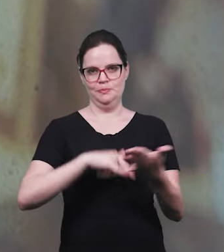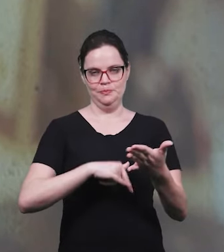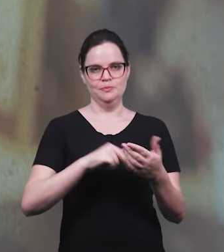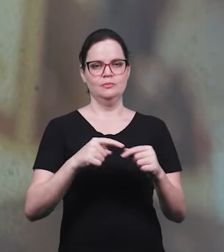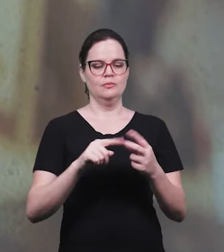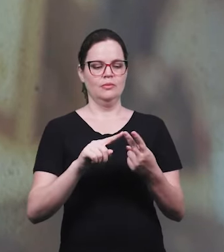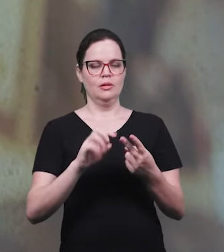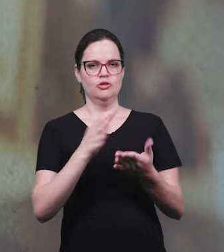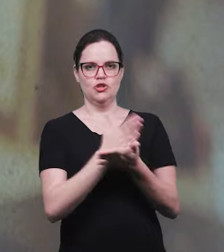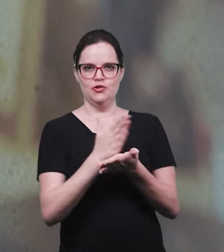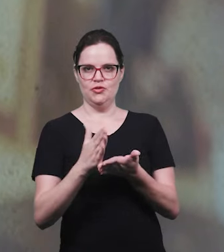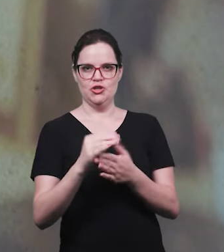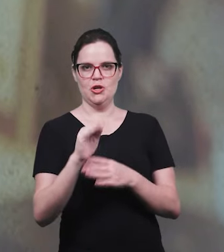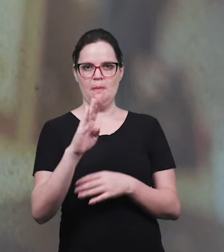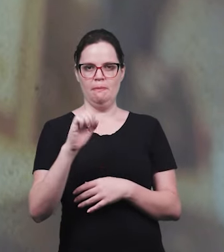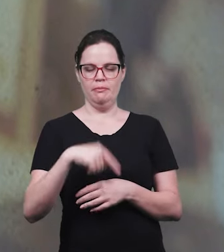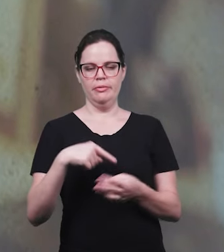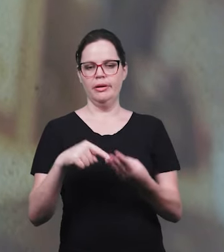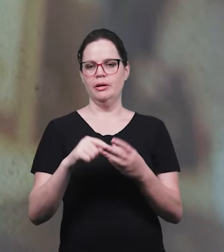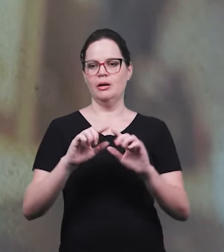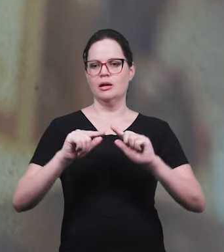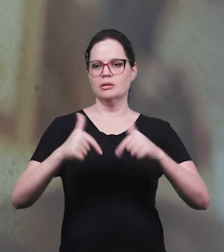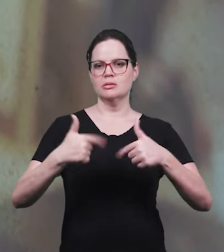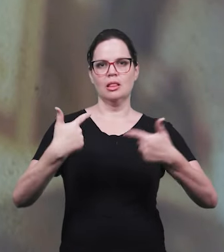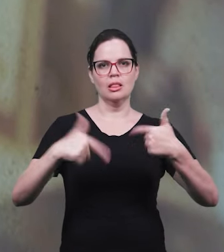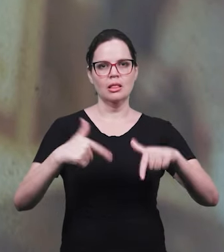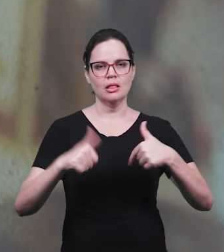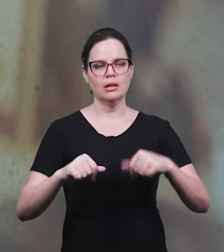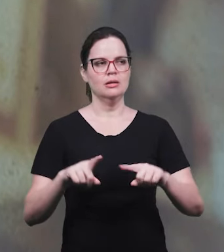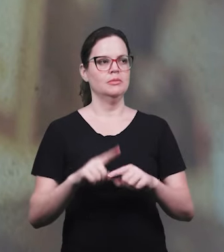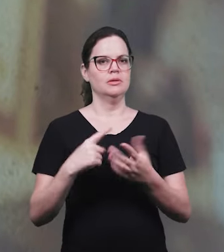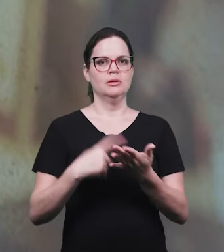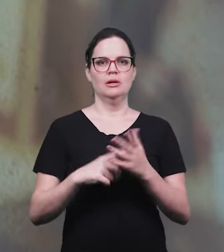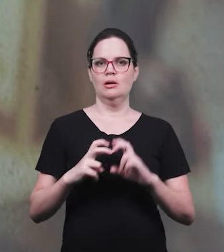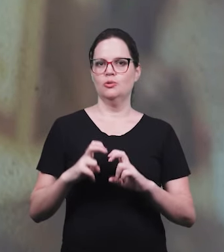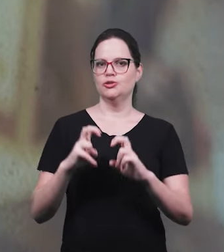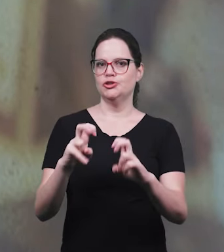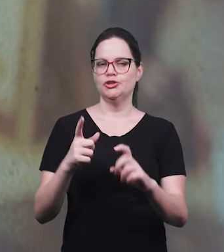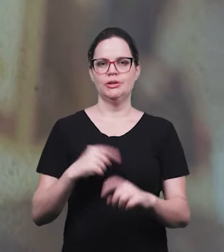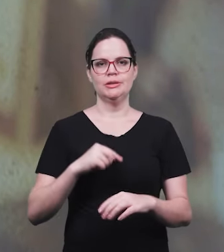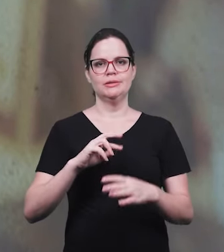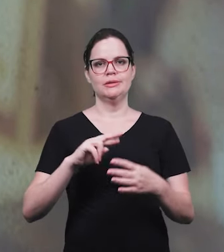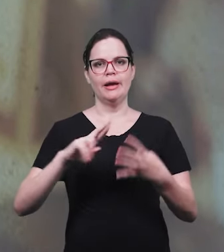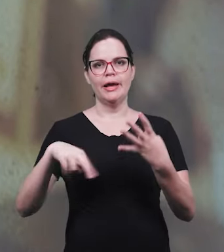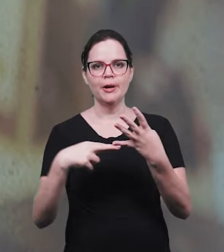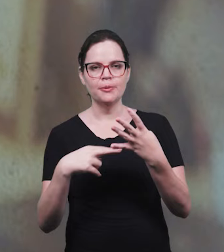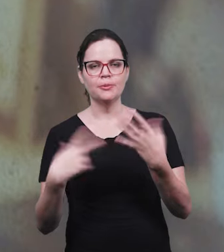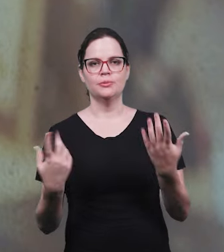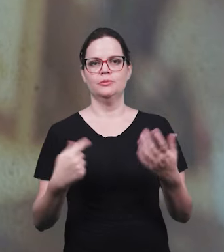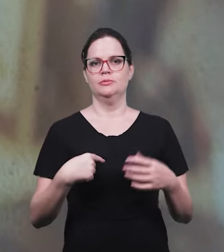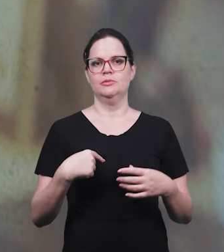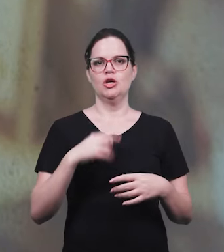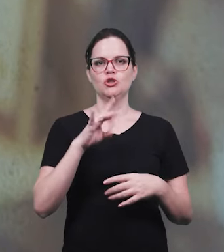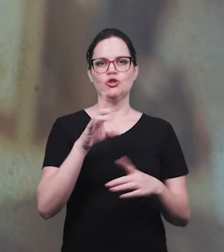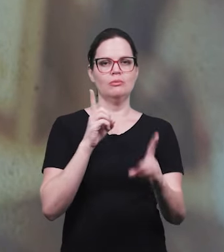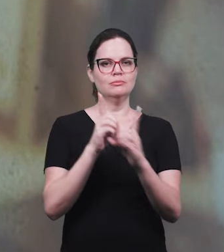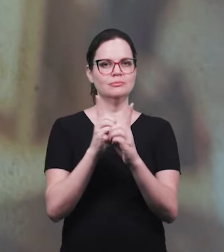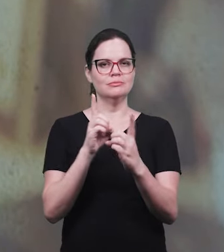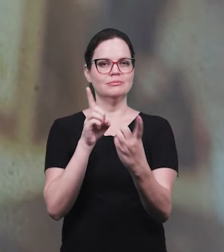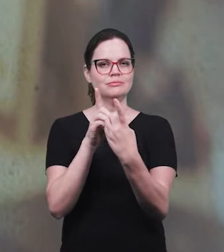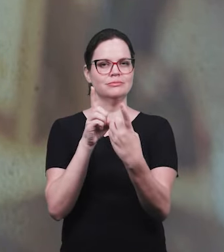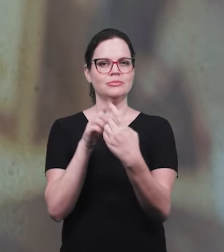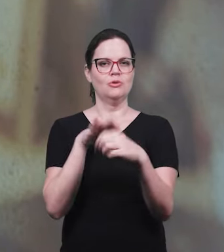trabalhista, é um parecer, é uma audiência, é fazer um recurso. Uma consulta. É uma consulta, é